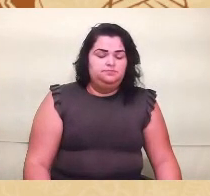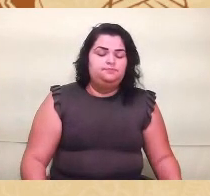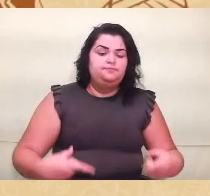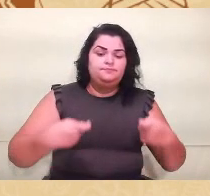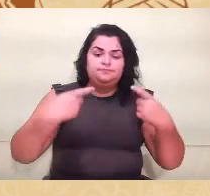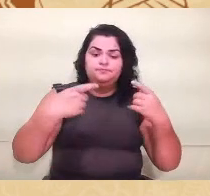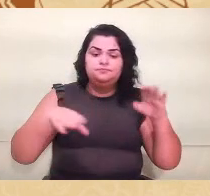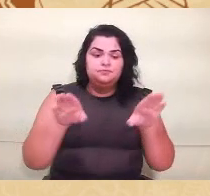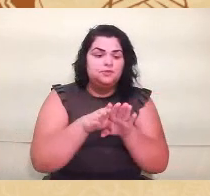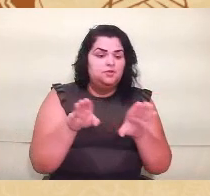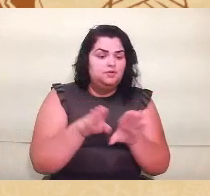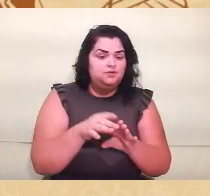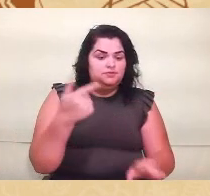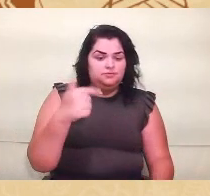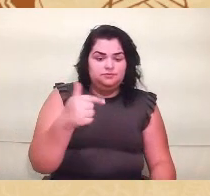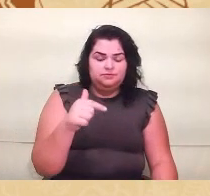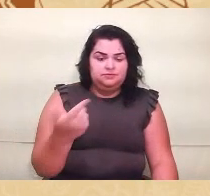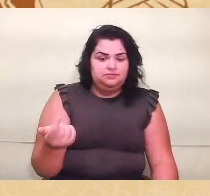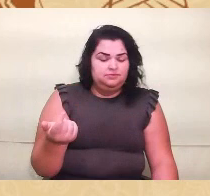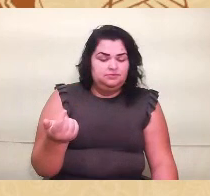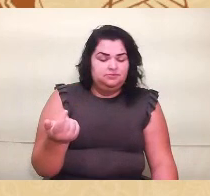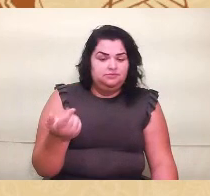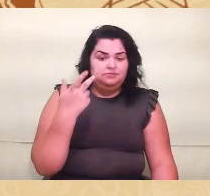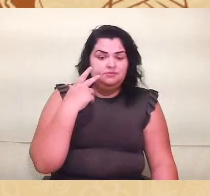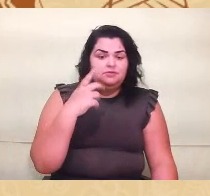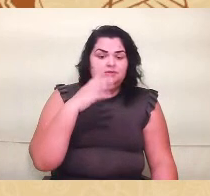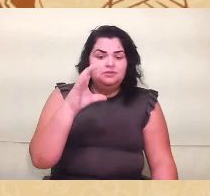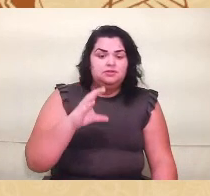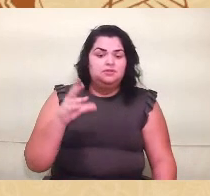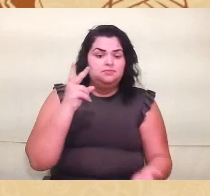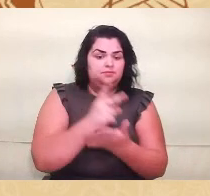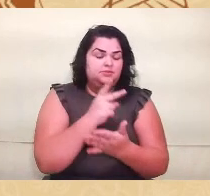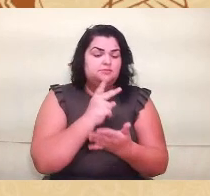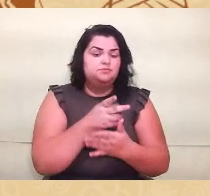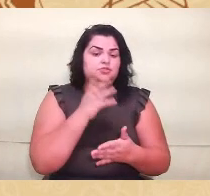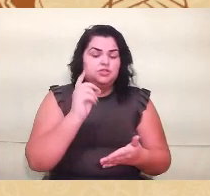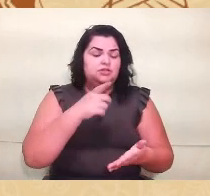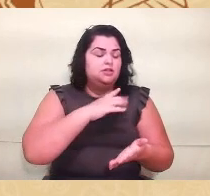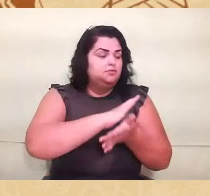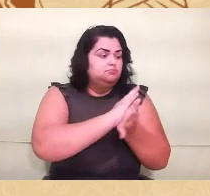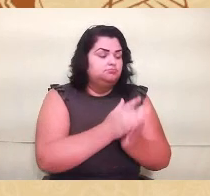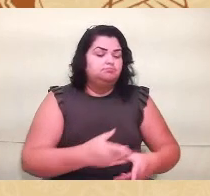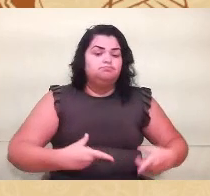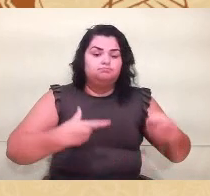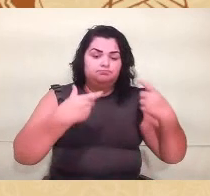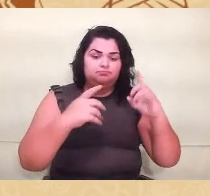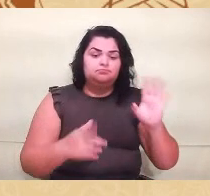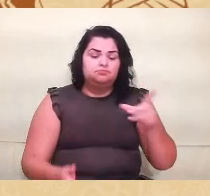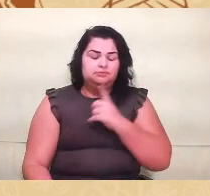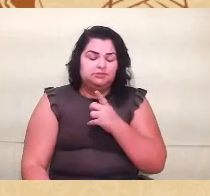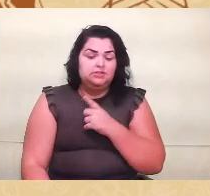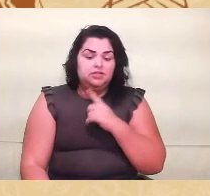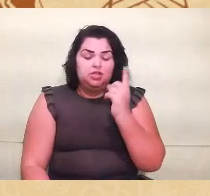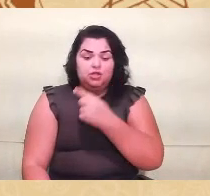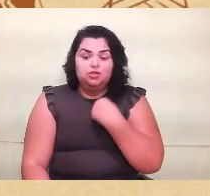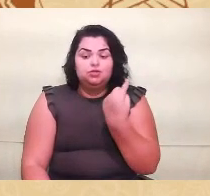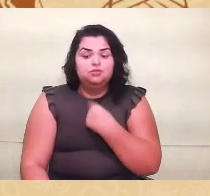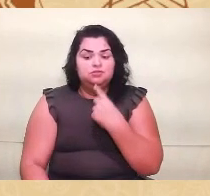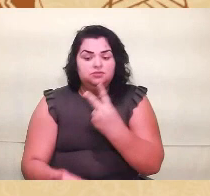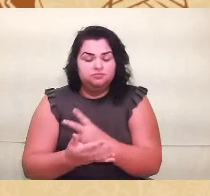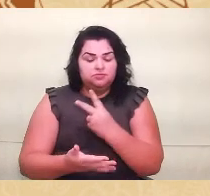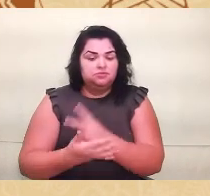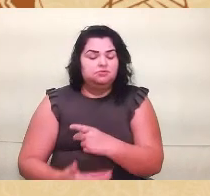tem maior poder de arma comete massacre. Eles fizeram massacre. Quem fez guerra fomos nós. Nós fizemos